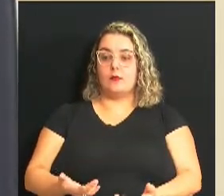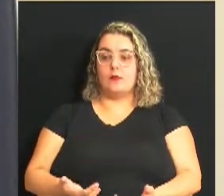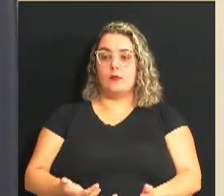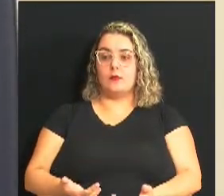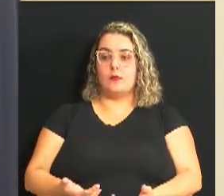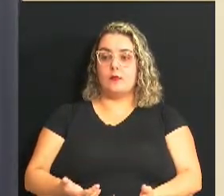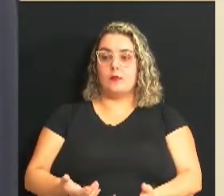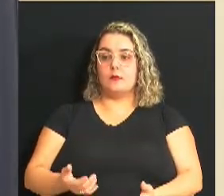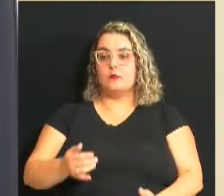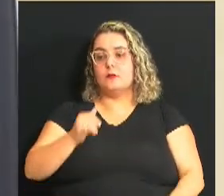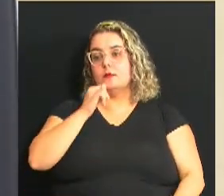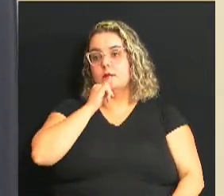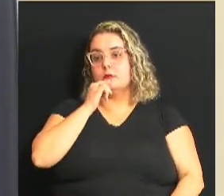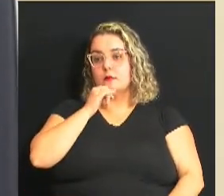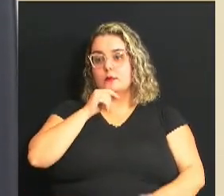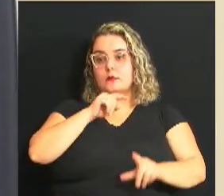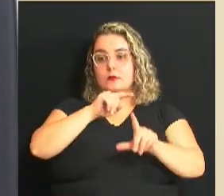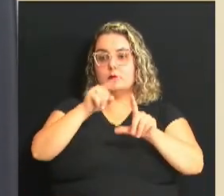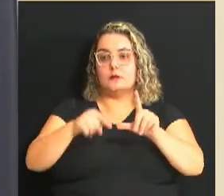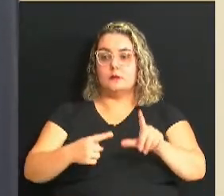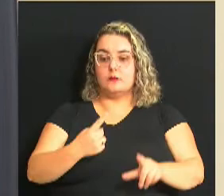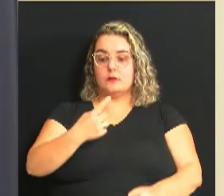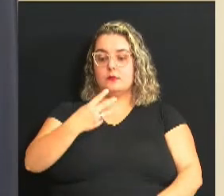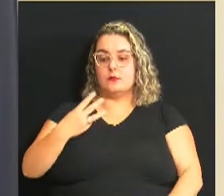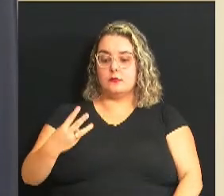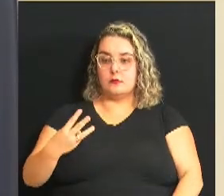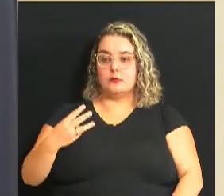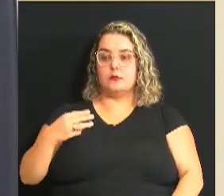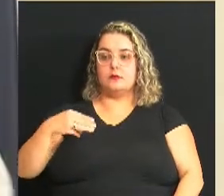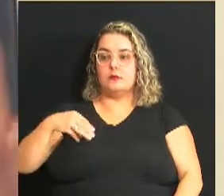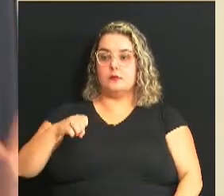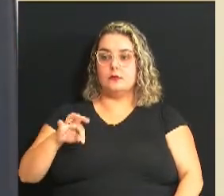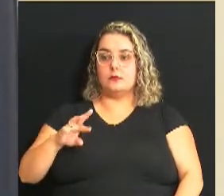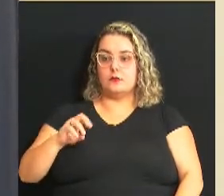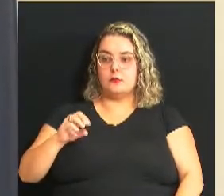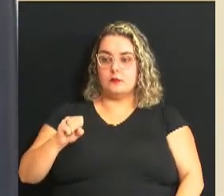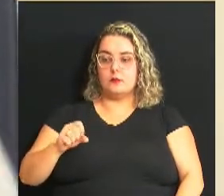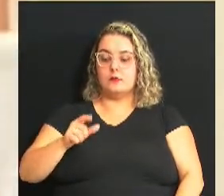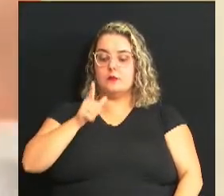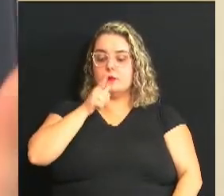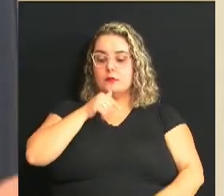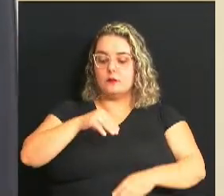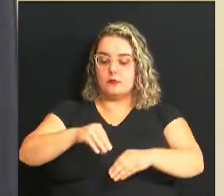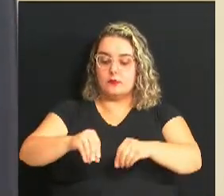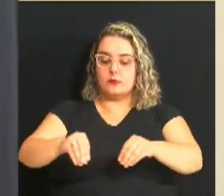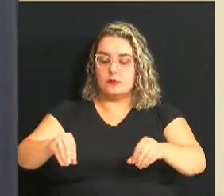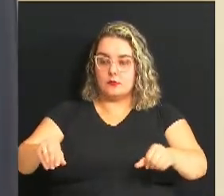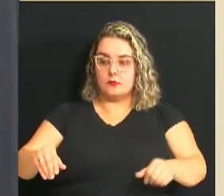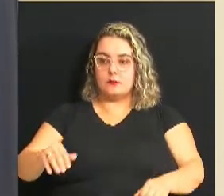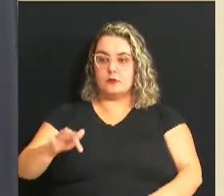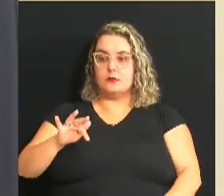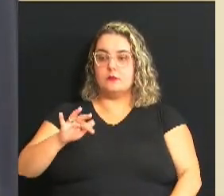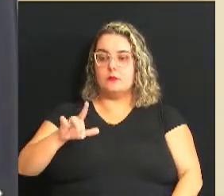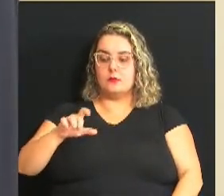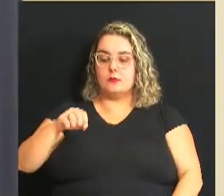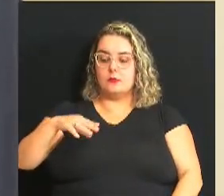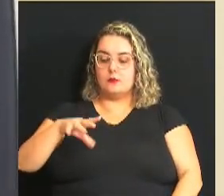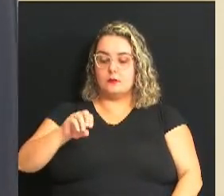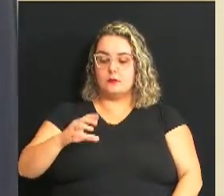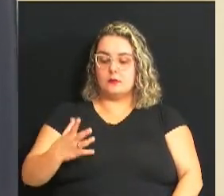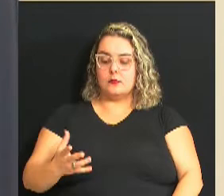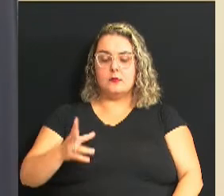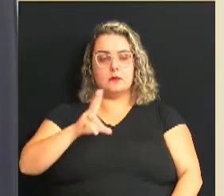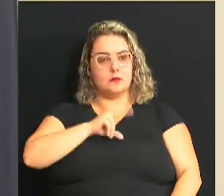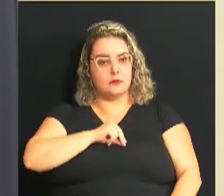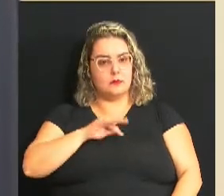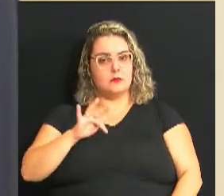13 metros no lençol freático para garantir o fosso, que é tão... Todo mundo pergunta, tem fosso nesse teatro? Tem fosso no teatro.